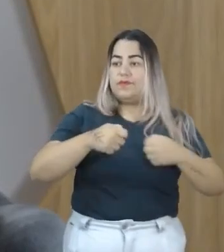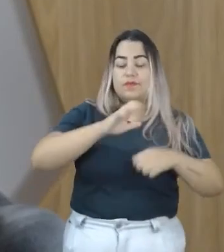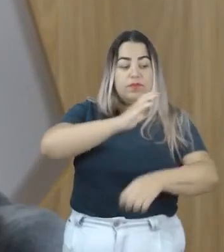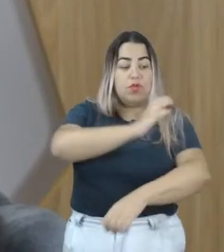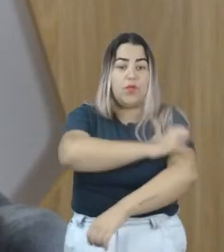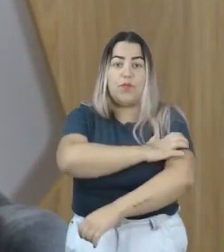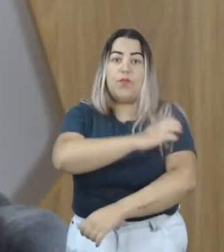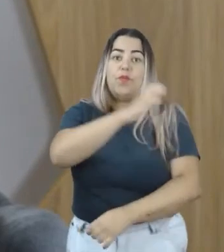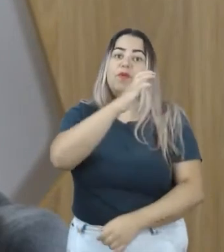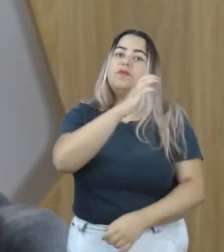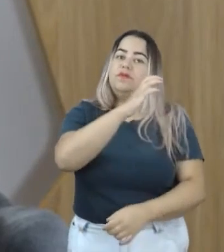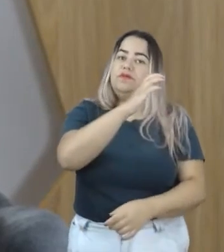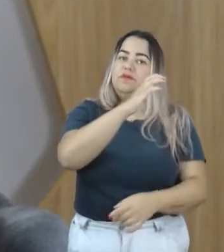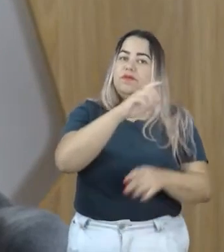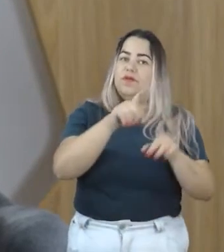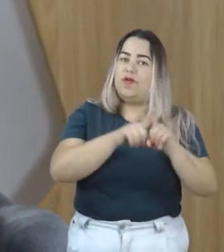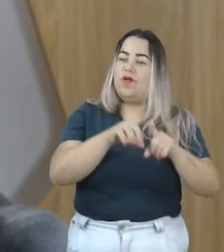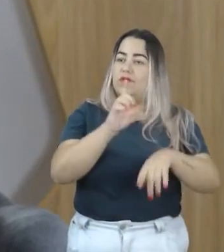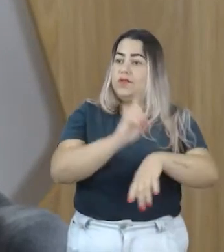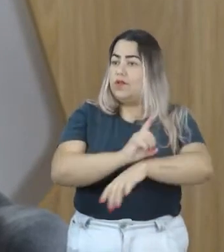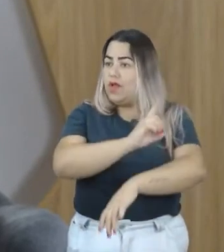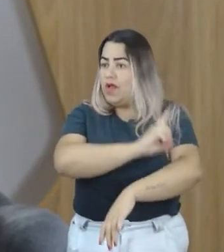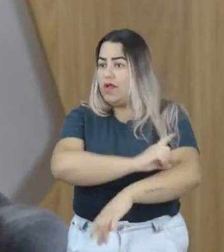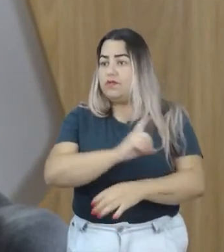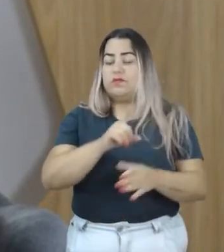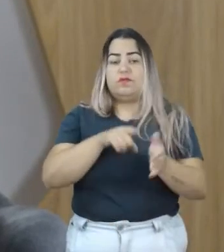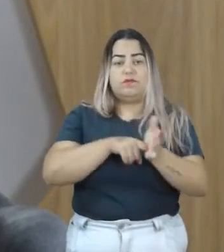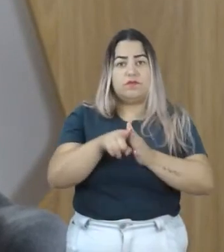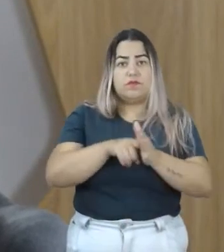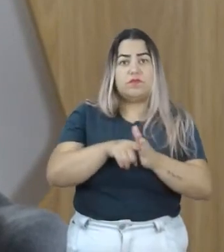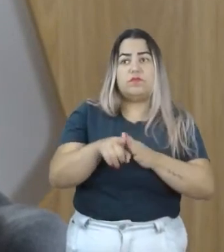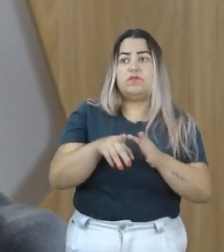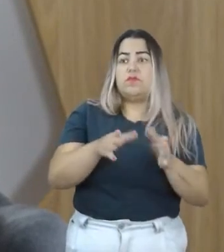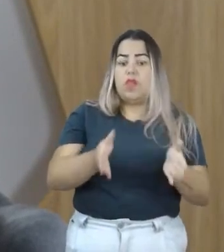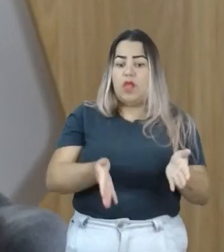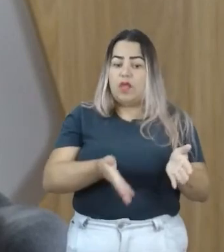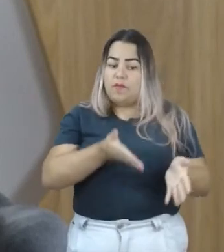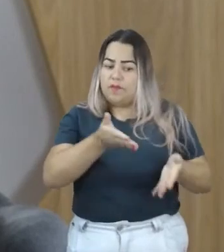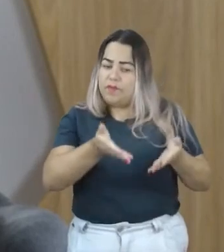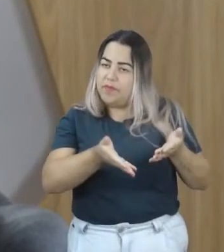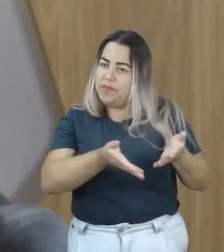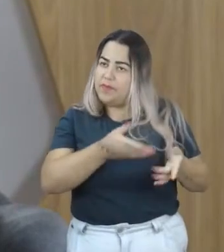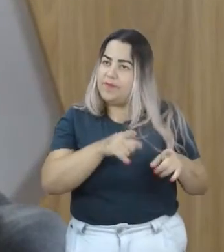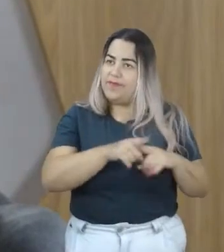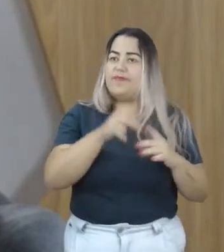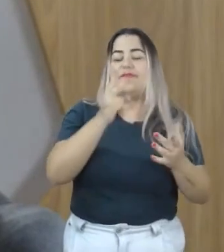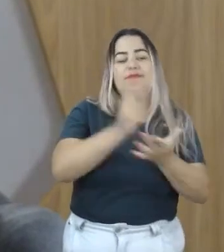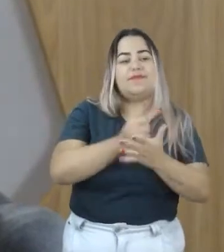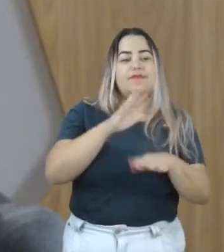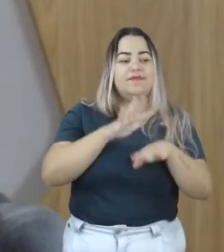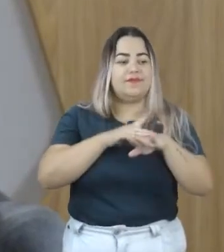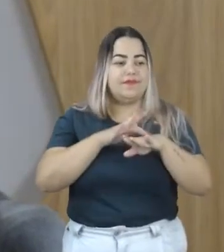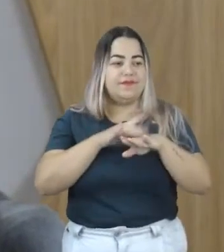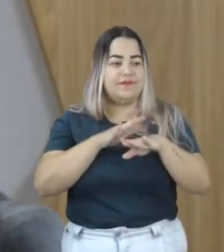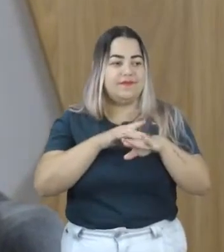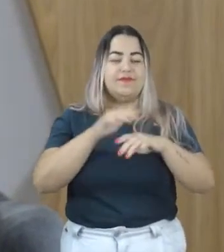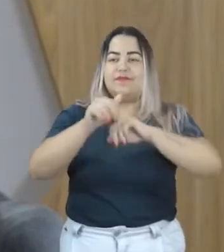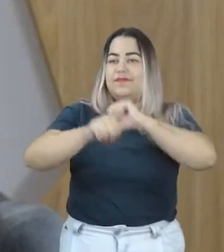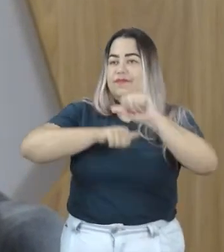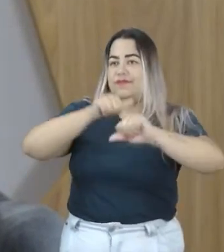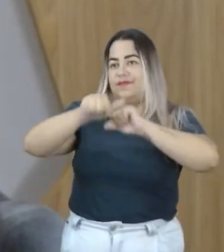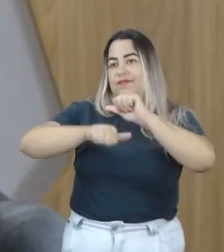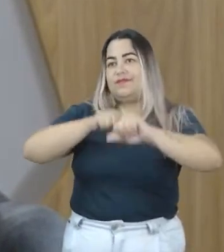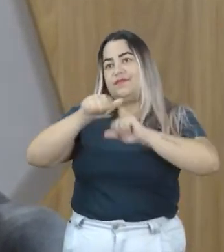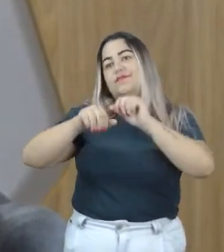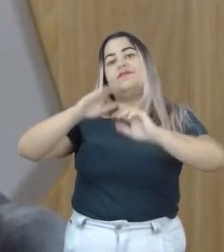hipertensão e diabetes é ter acompanhamento regular pelos mesmos profissionais de saúde, porque são doenças que demandam mudanças de